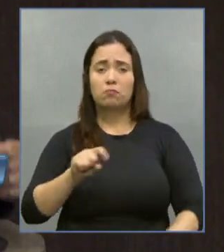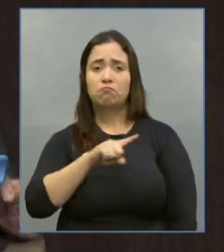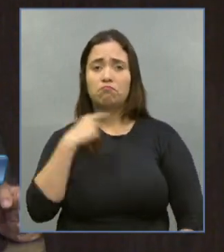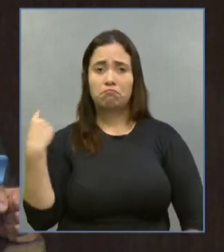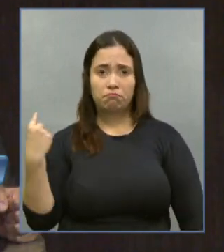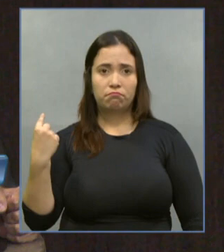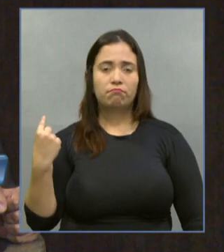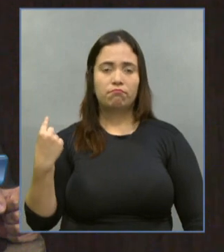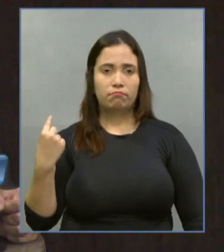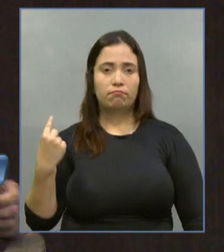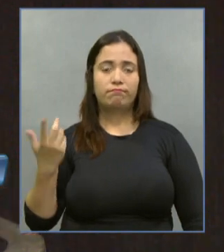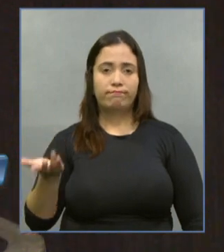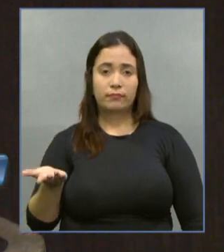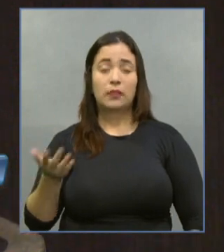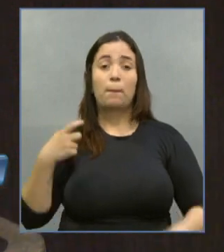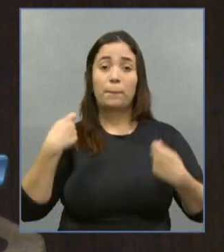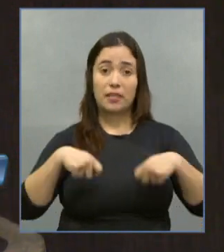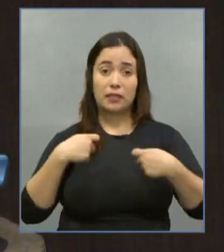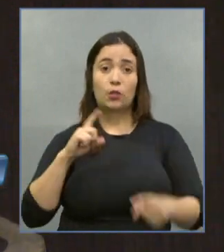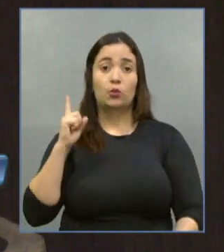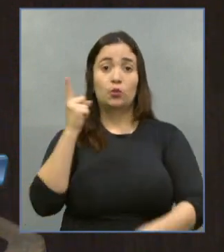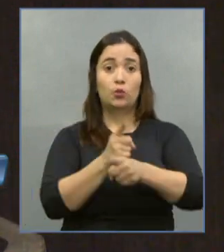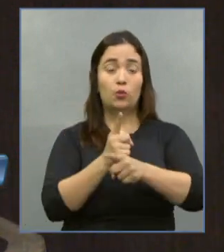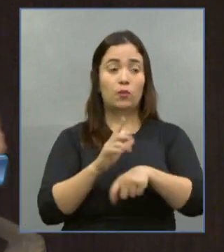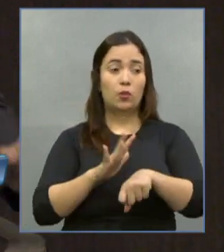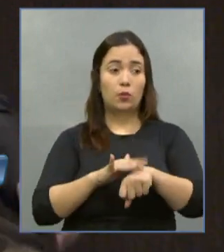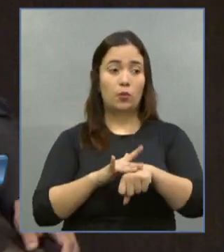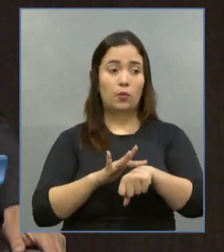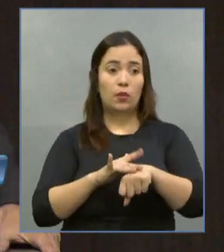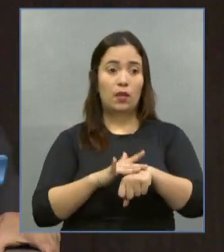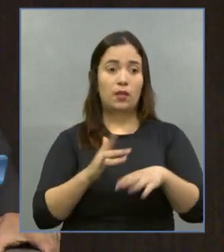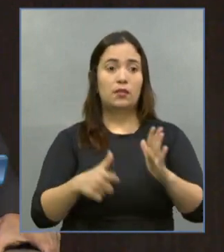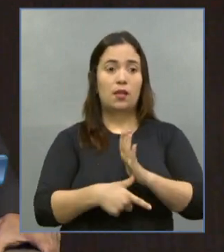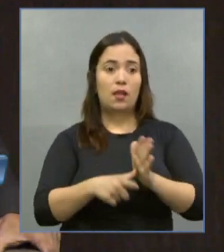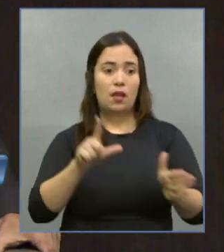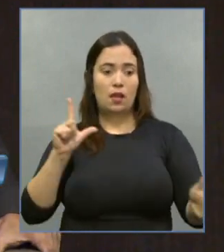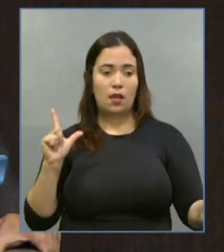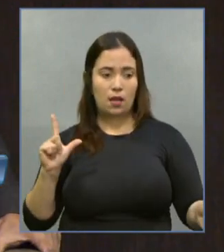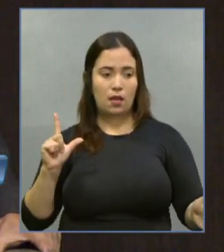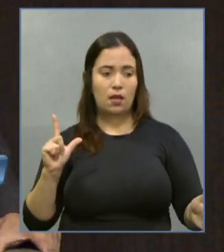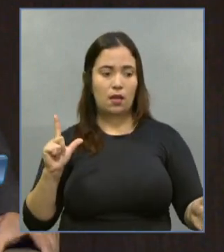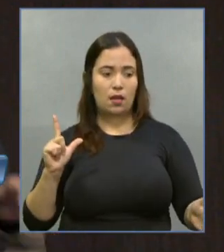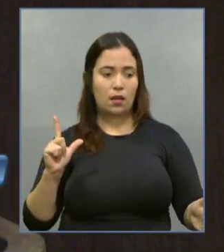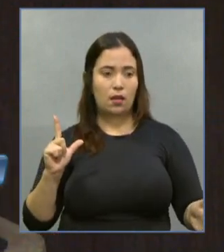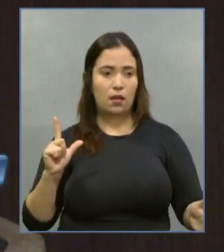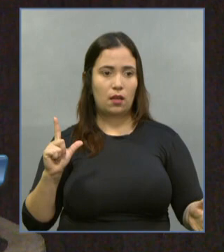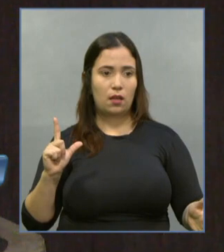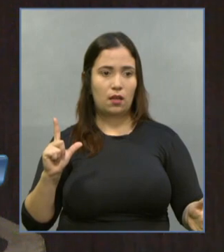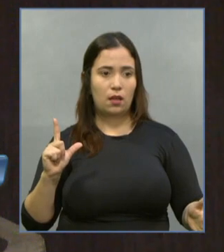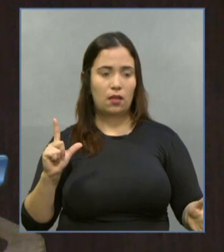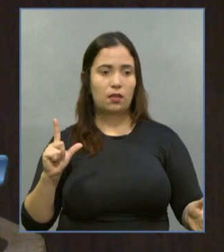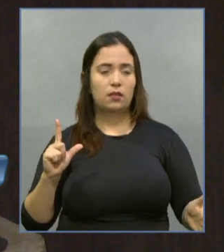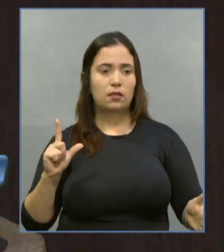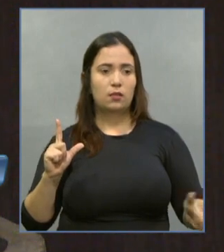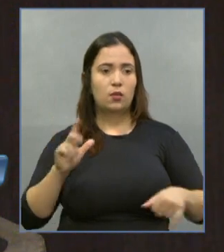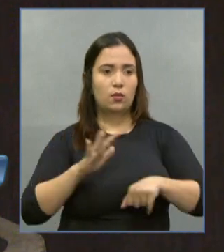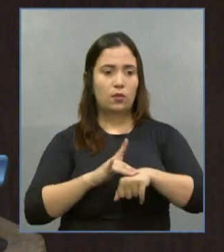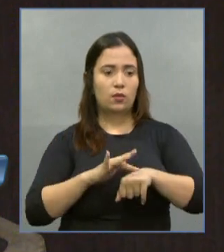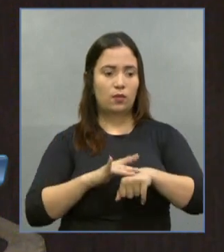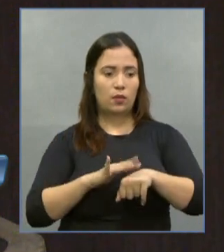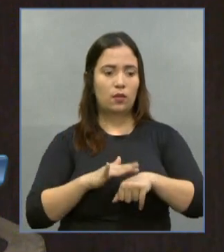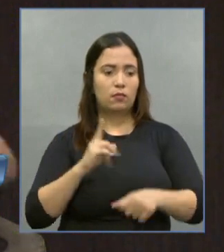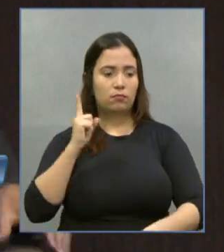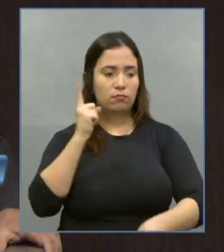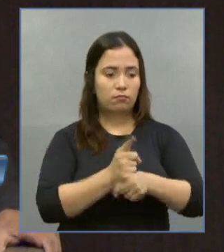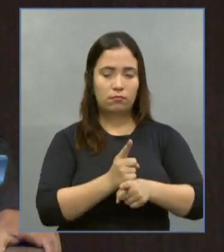O diagnóstico no tempo certo, a ampliação das possibilidades de